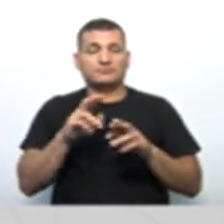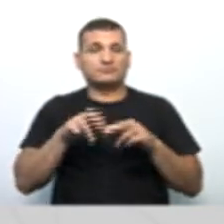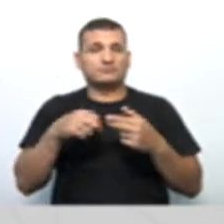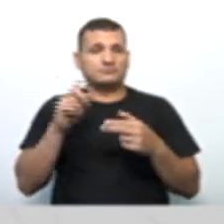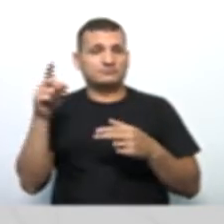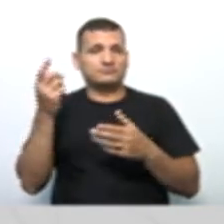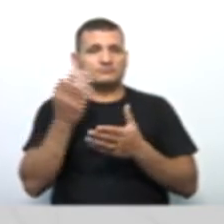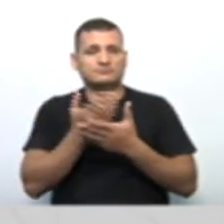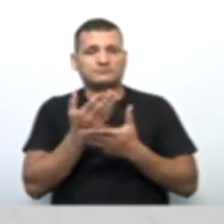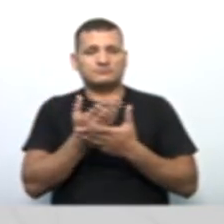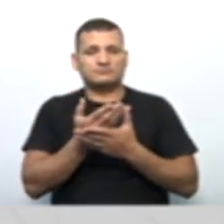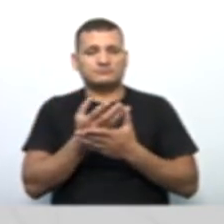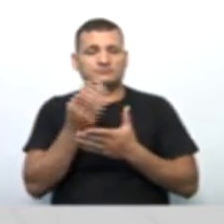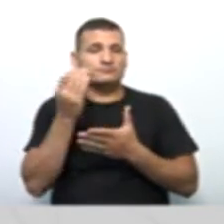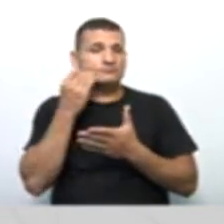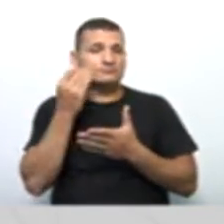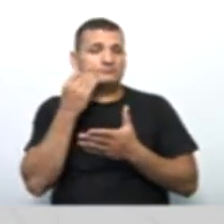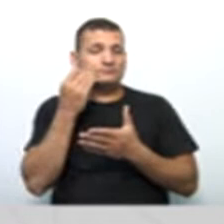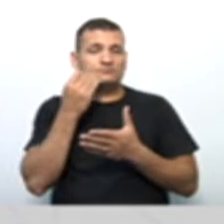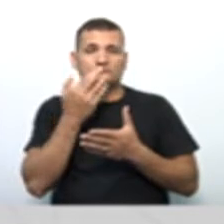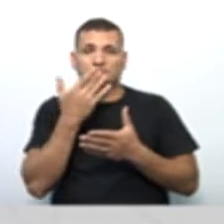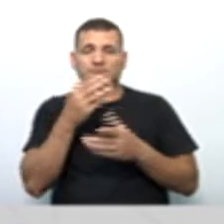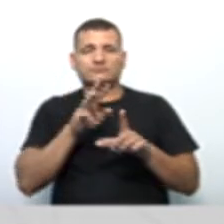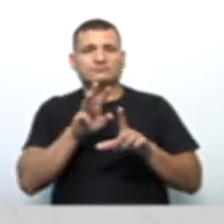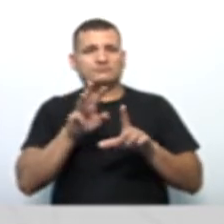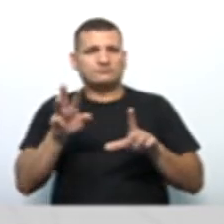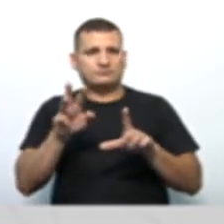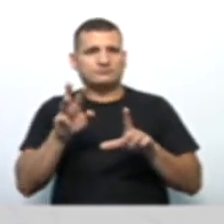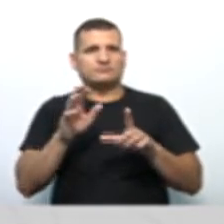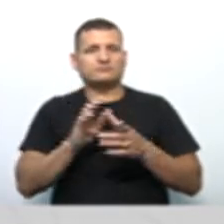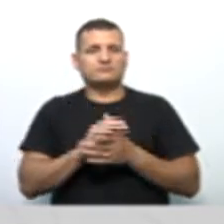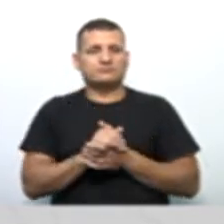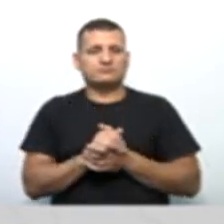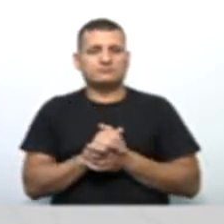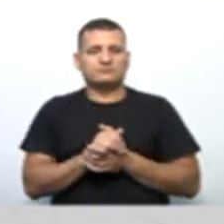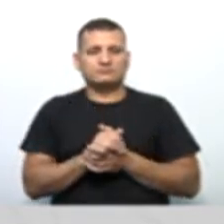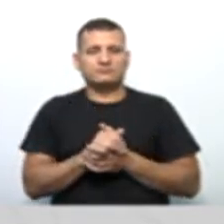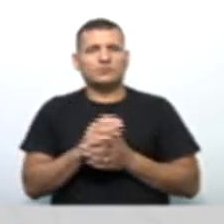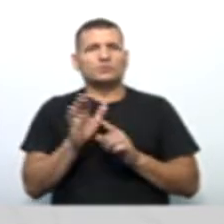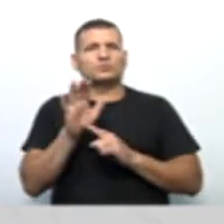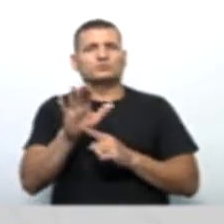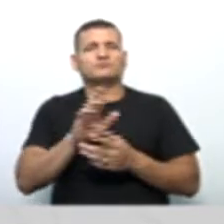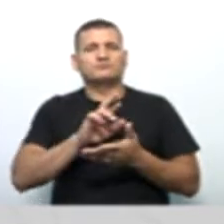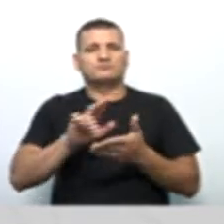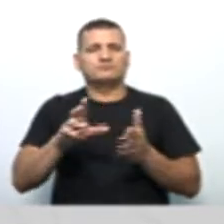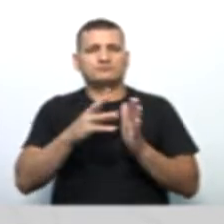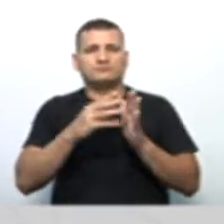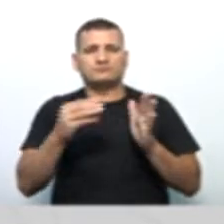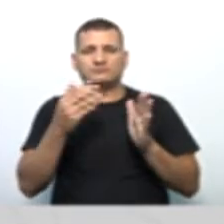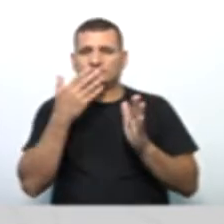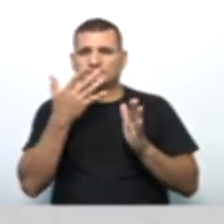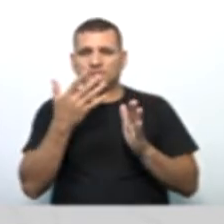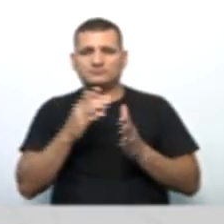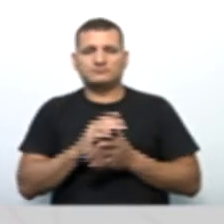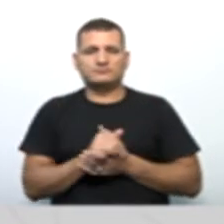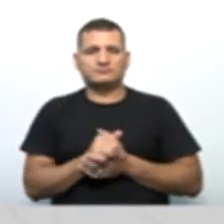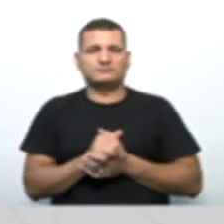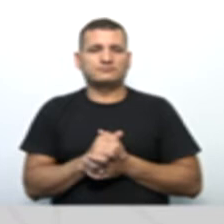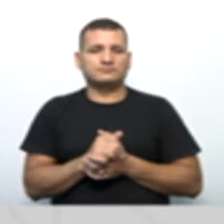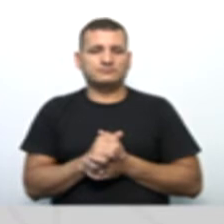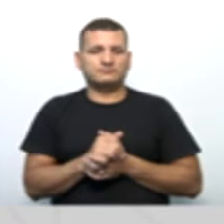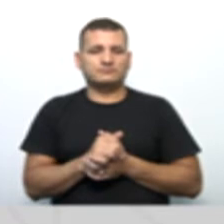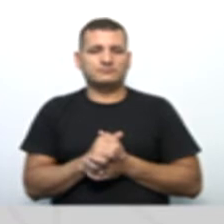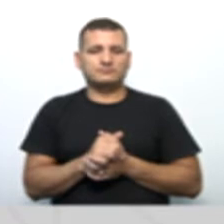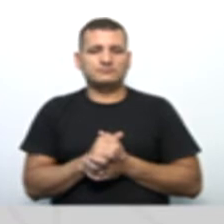a gente vai verificar essas cores de sites de preparo que vocês lá vários modelos de cores para poderem identificar isso daí